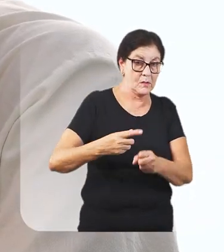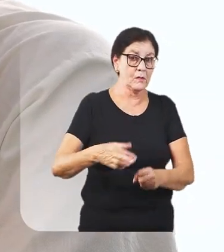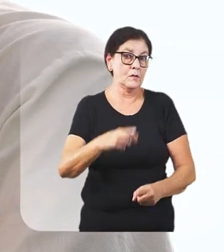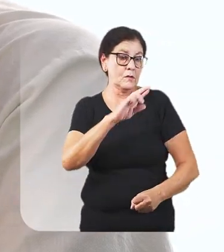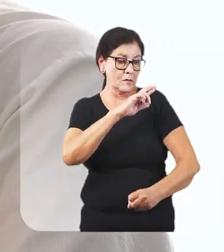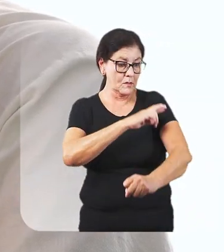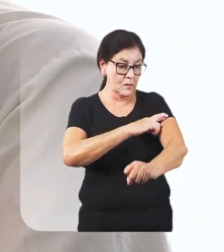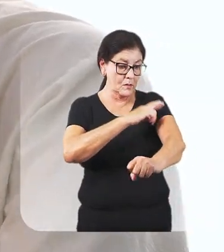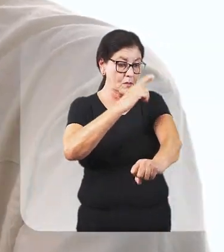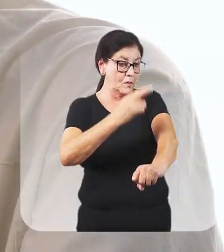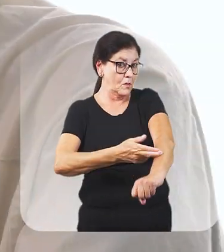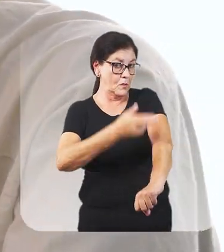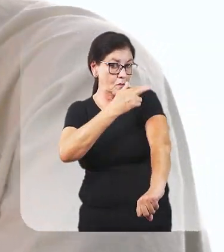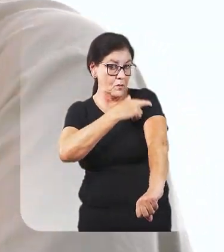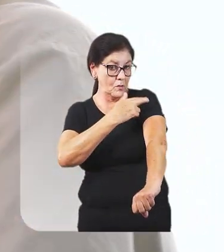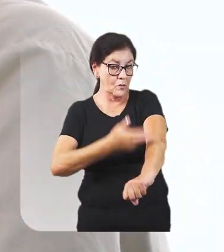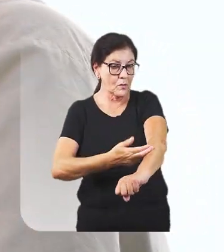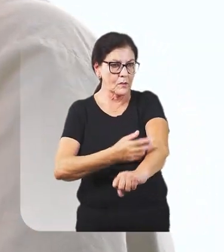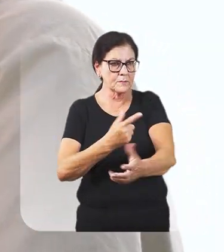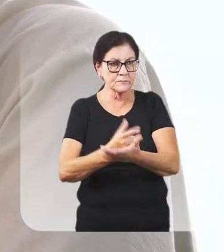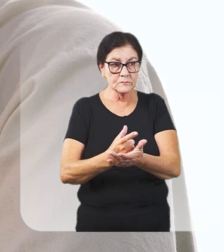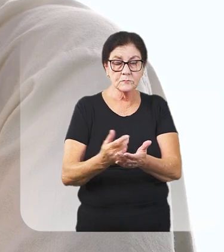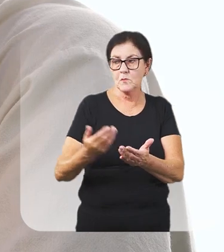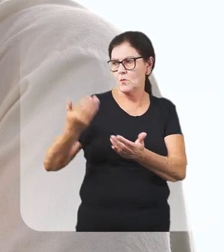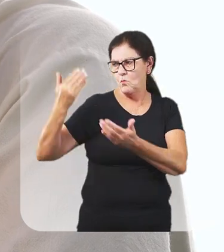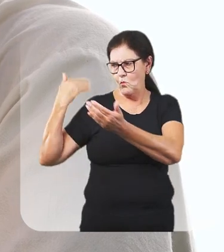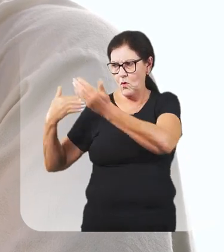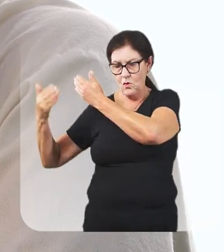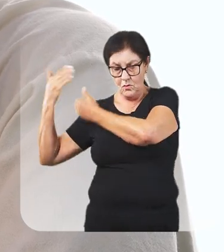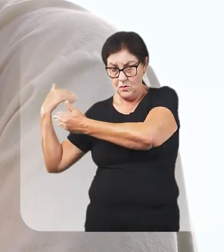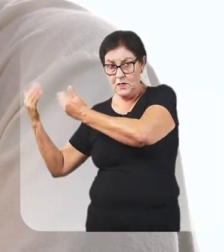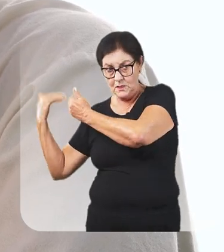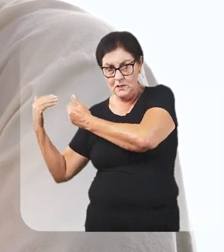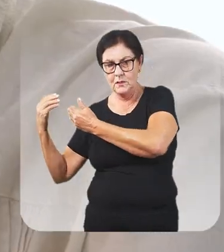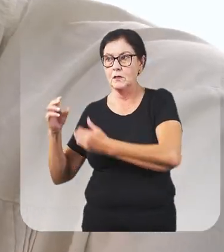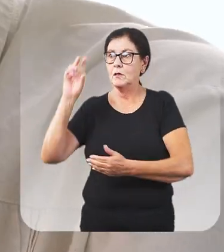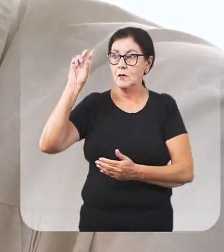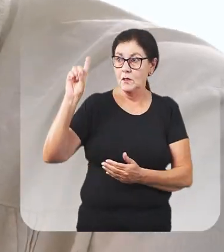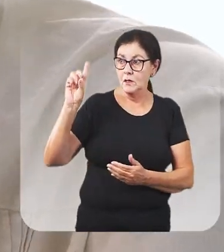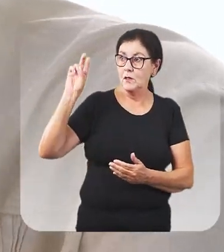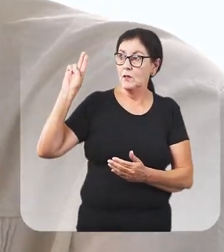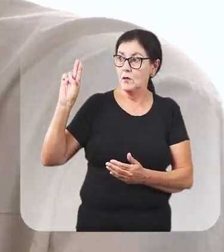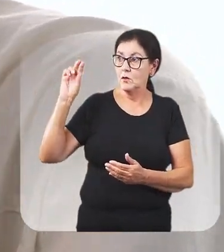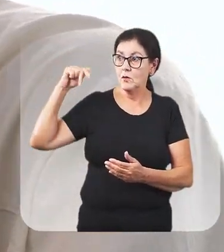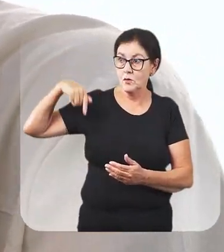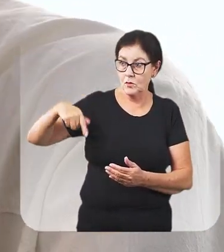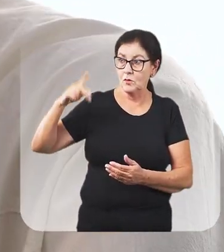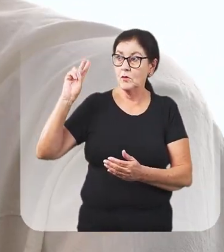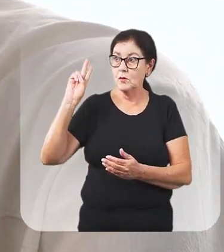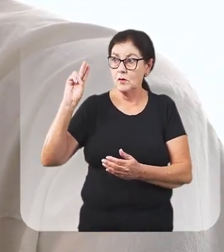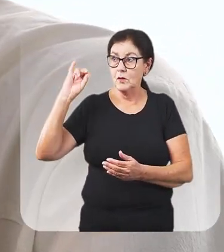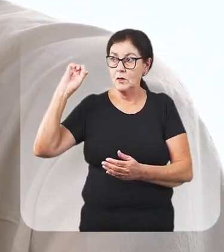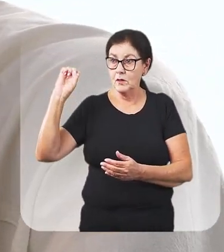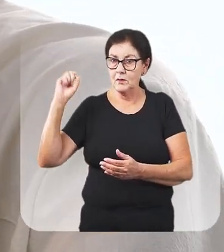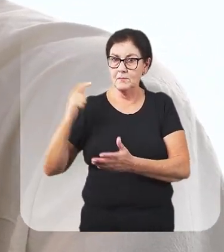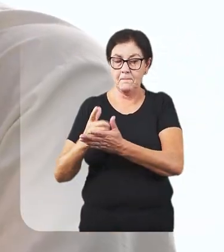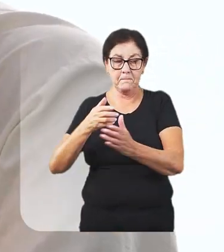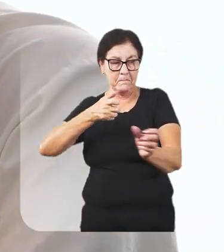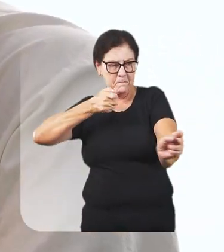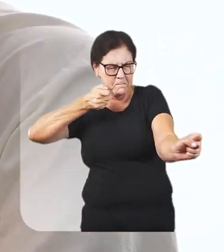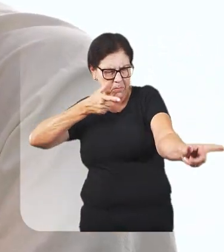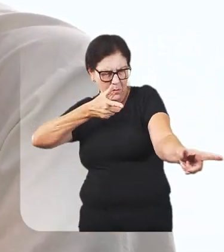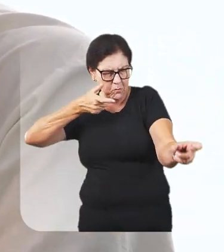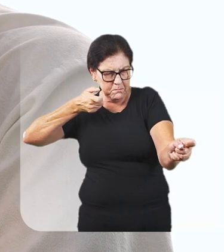feitos contra a cidade. E contra outro forte do exército, que é o forte do Duque de Caxias, que fica aqui atrás, ele acertou e matou 4 pessoas. Acertou o refeitório dele.